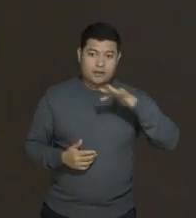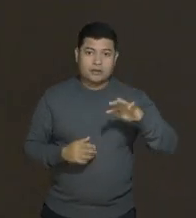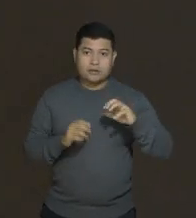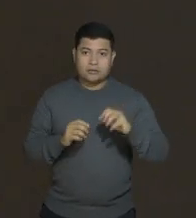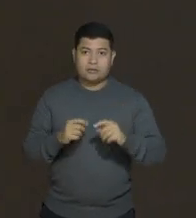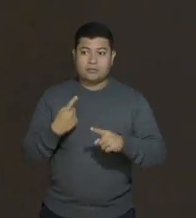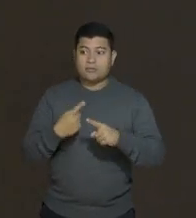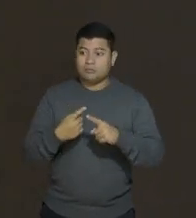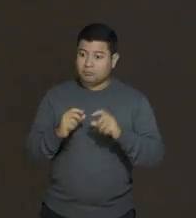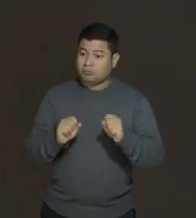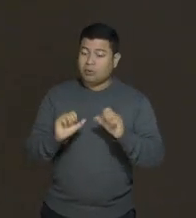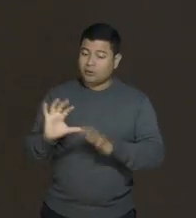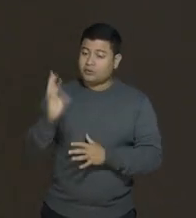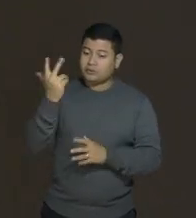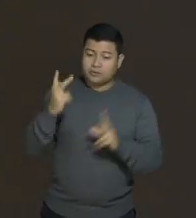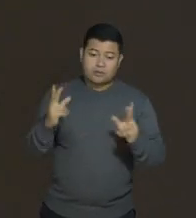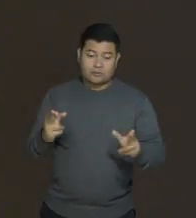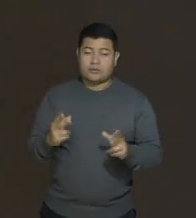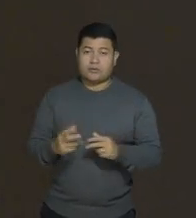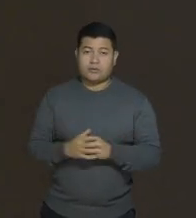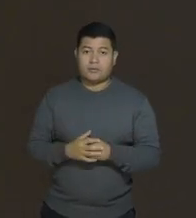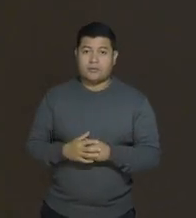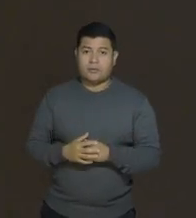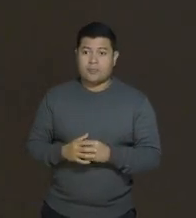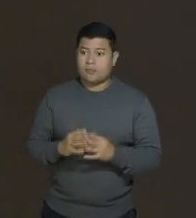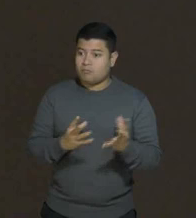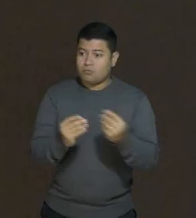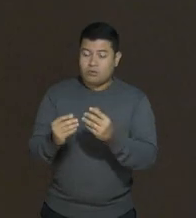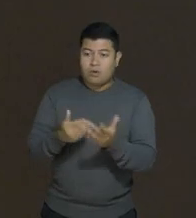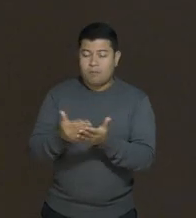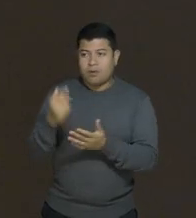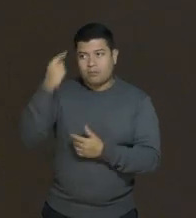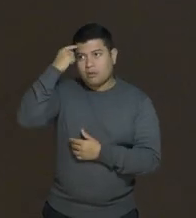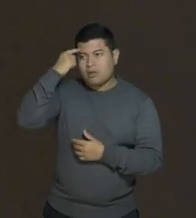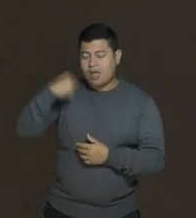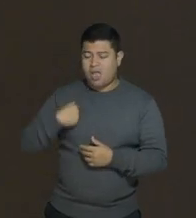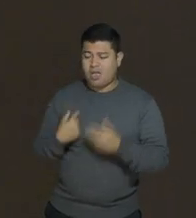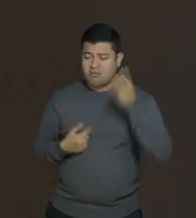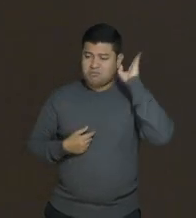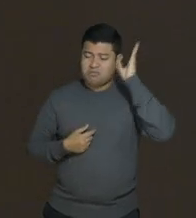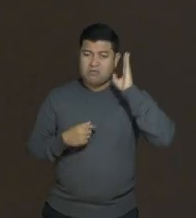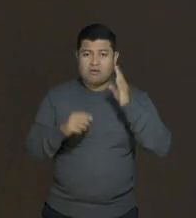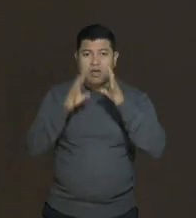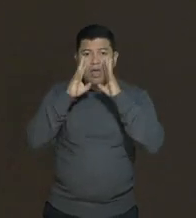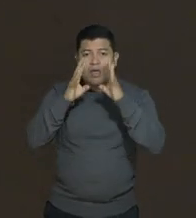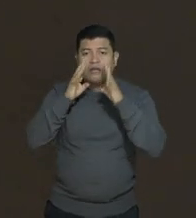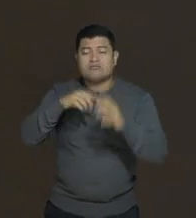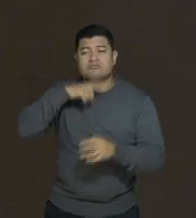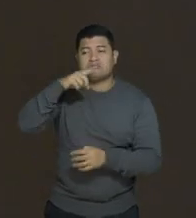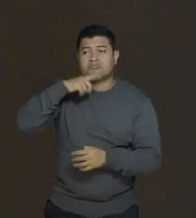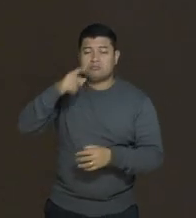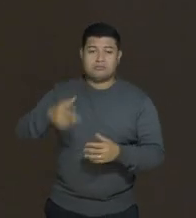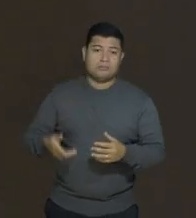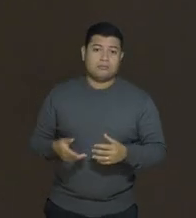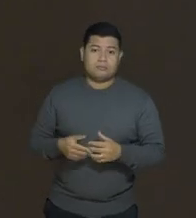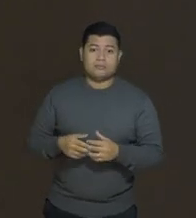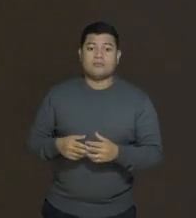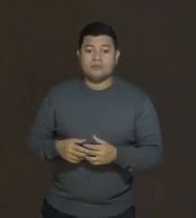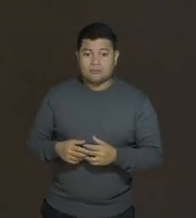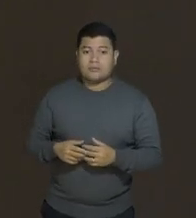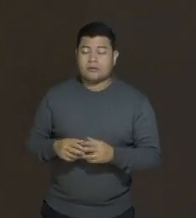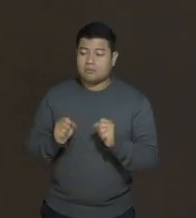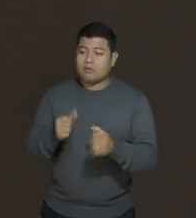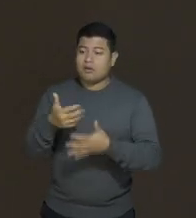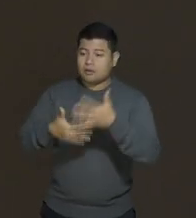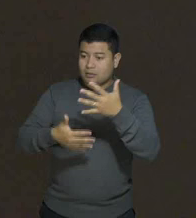baixa muito, e elas se acham burras, aí elas começam a fazer um quadro também depressivo, e isso também atrapalha a